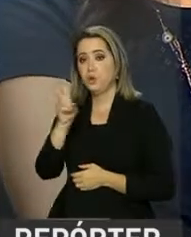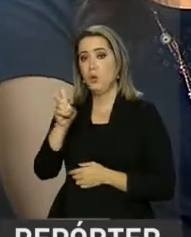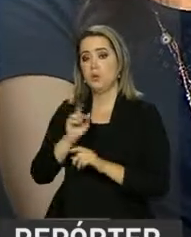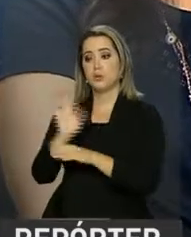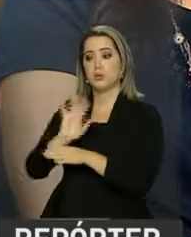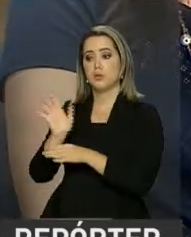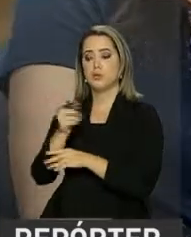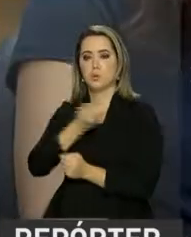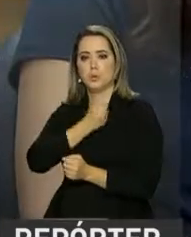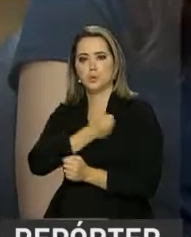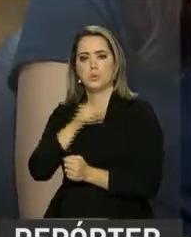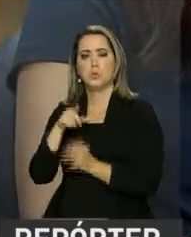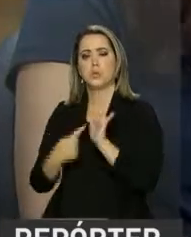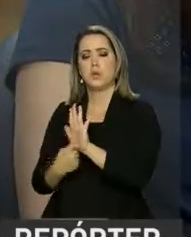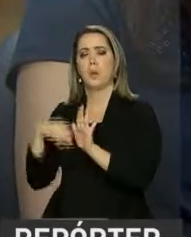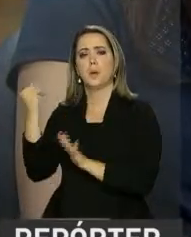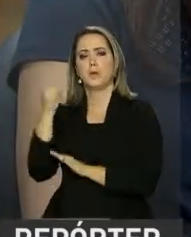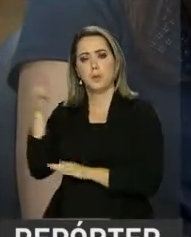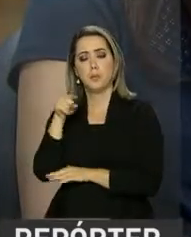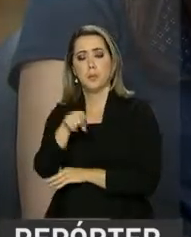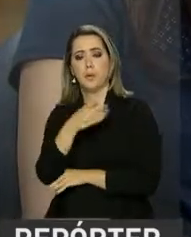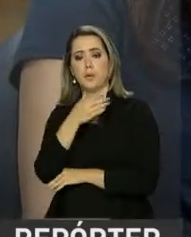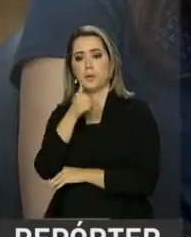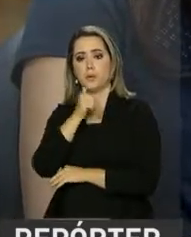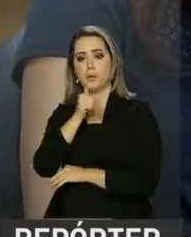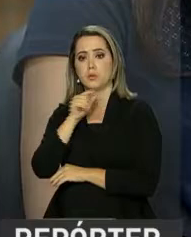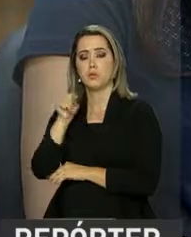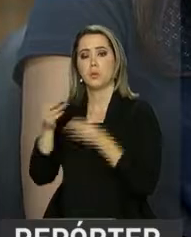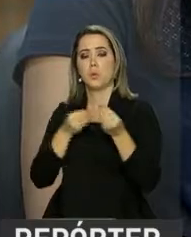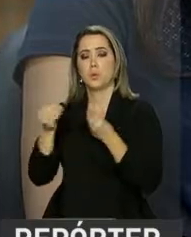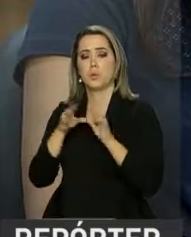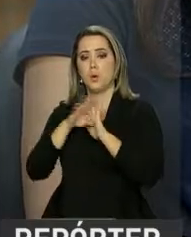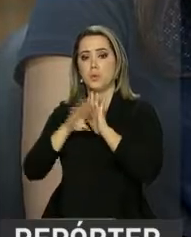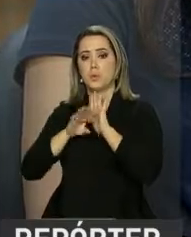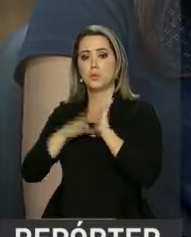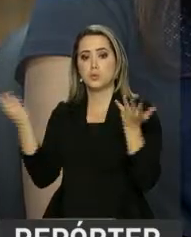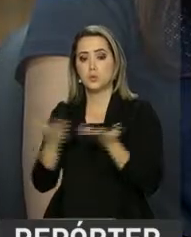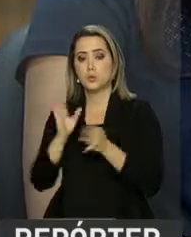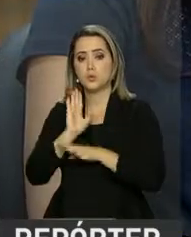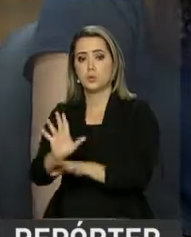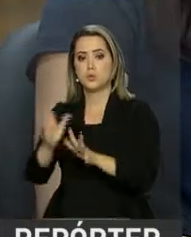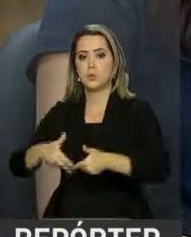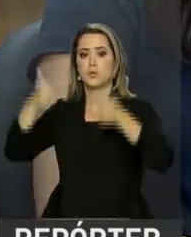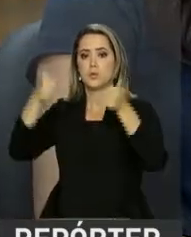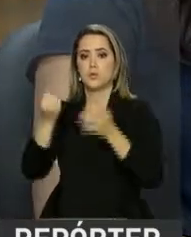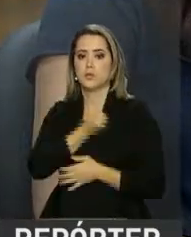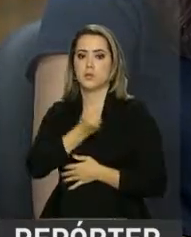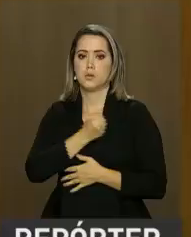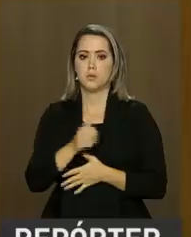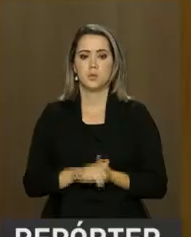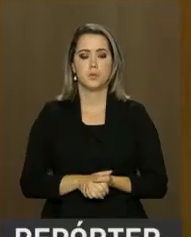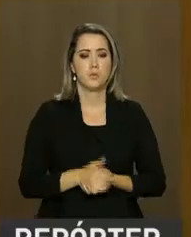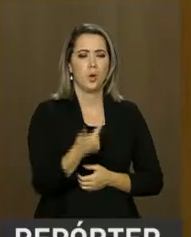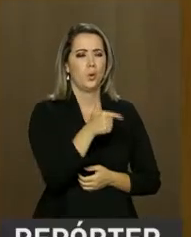secretário, os números que mostram a importância da agropecuária para a economia do país. Como o plano lançado hoje vai ajudar a melhorar estes números?